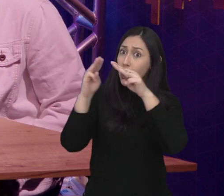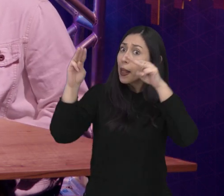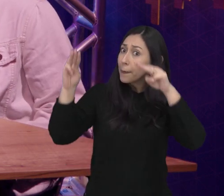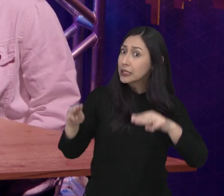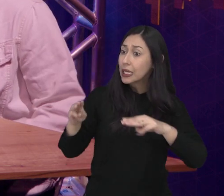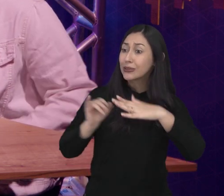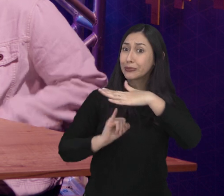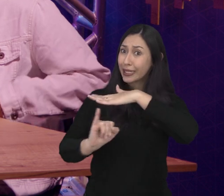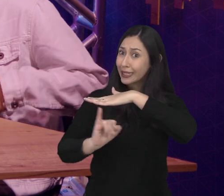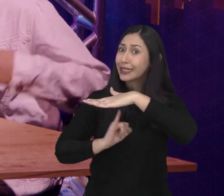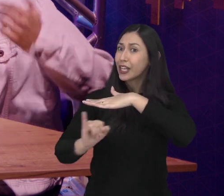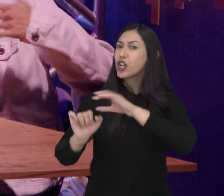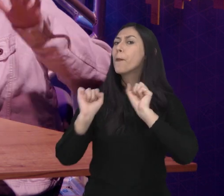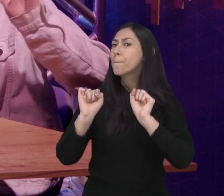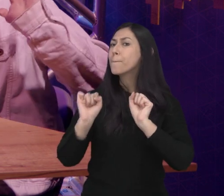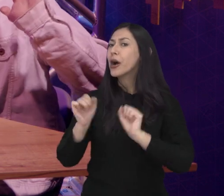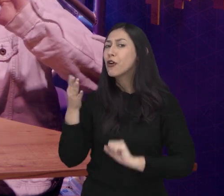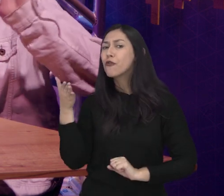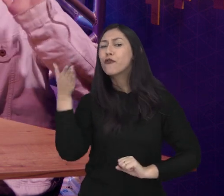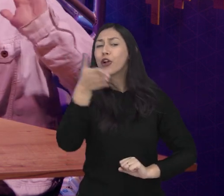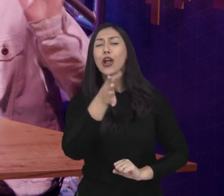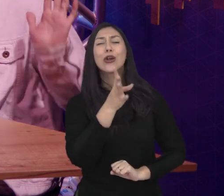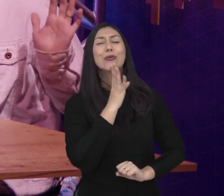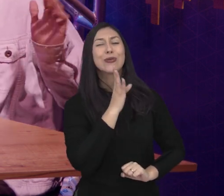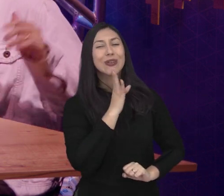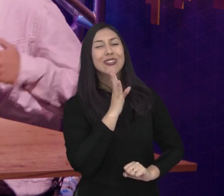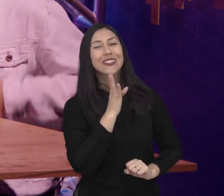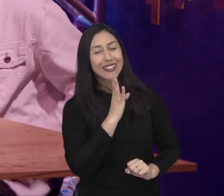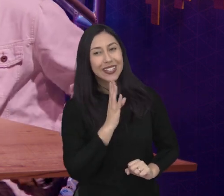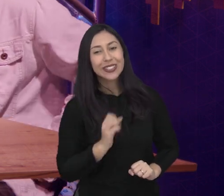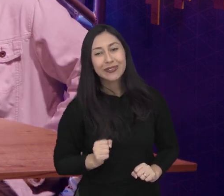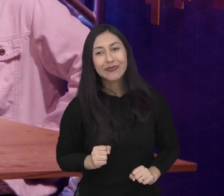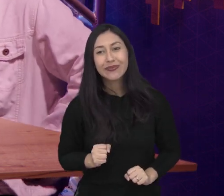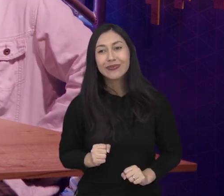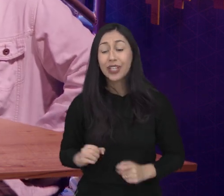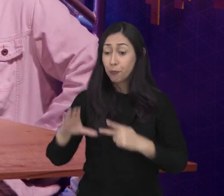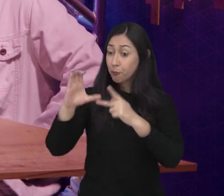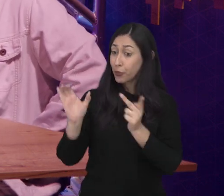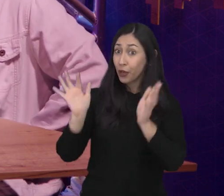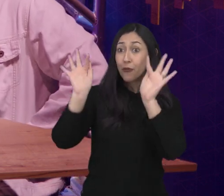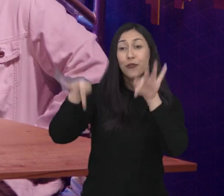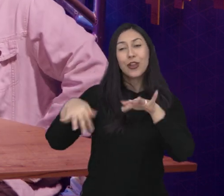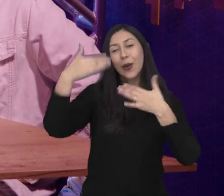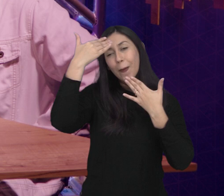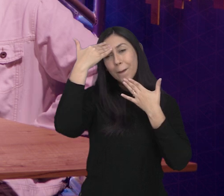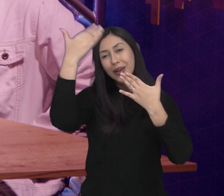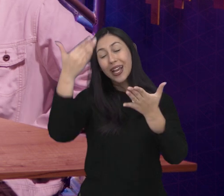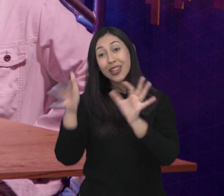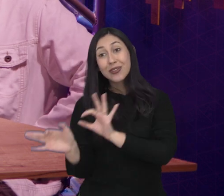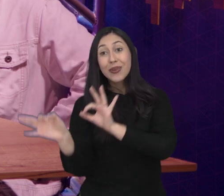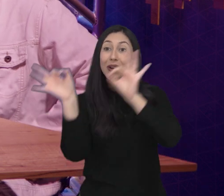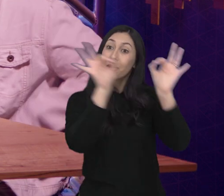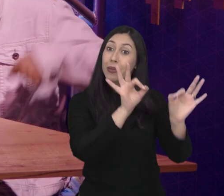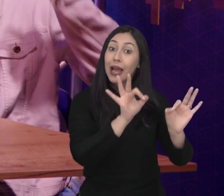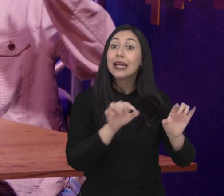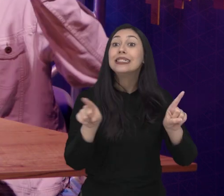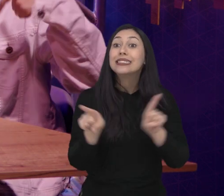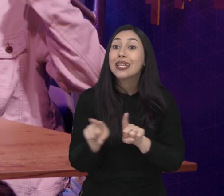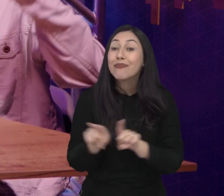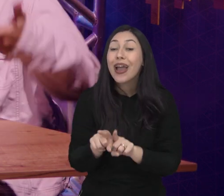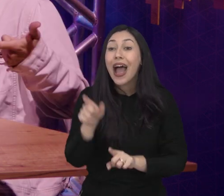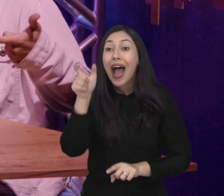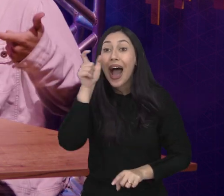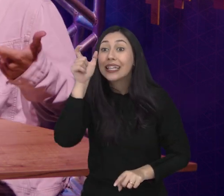dos imigrantes, então vai lá que você vai ter mais acesso a essa história. Pode Ser de hoje fica por aqui, muito obrigado pela sua audiência. Não esqueça